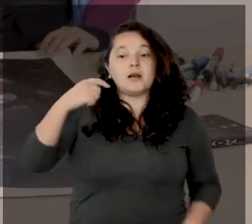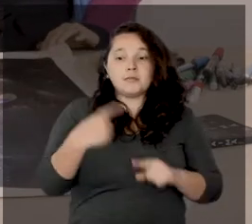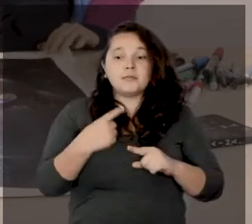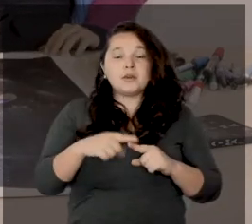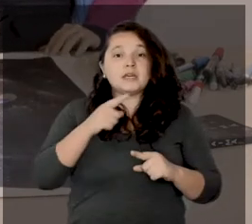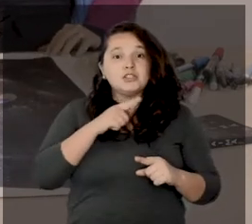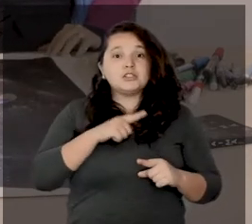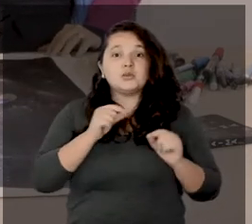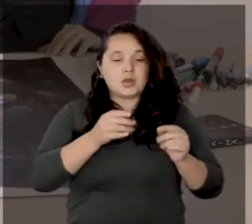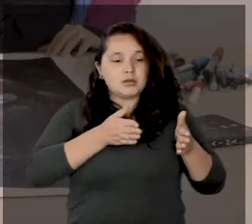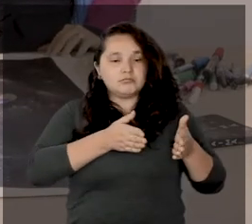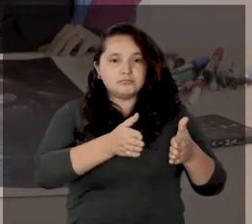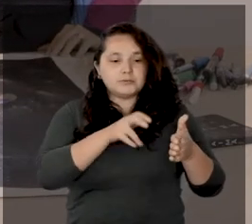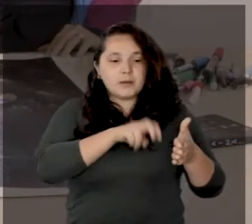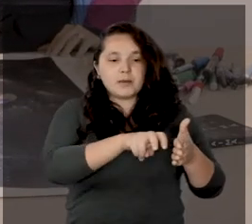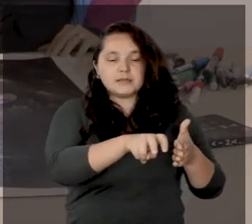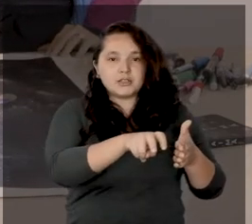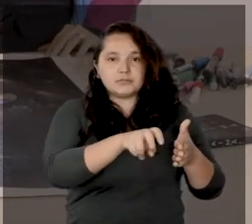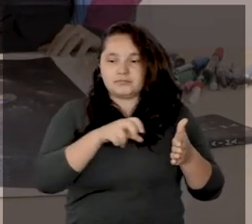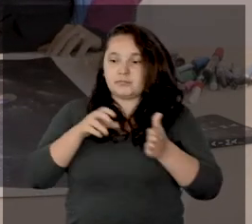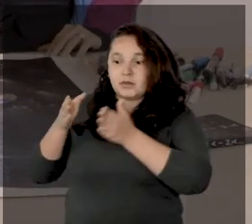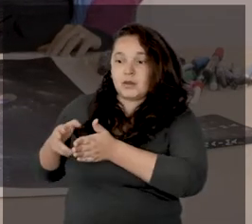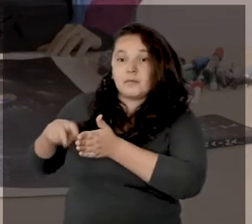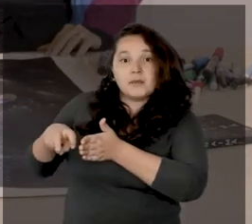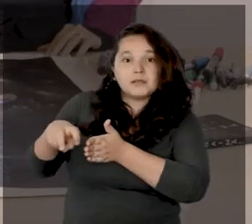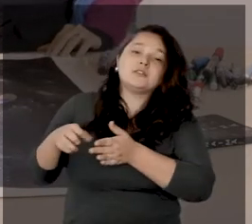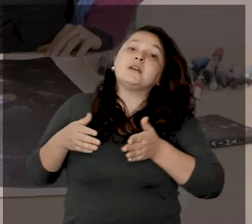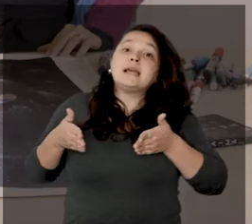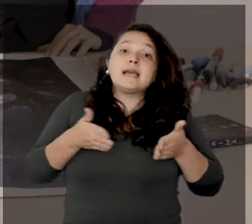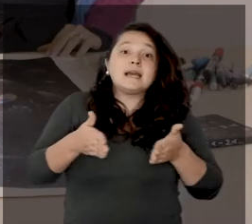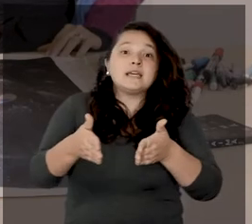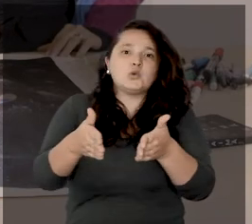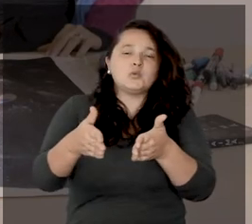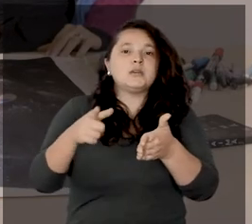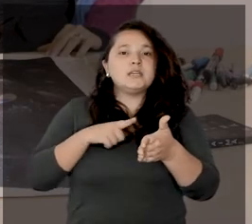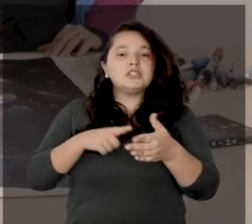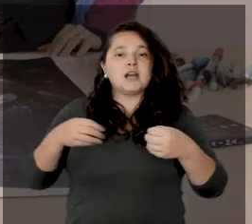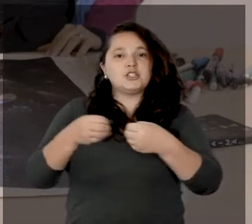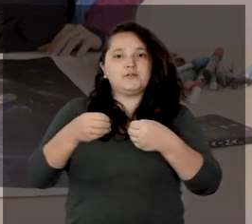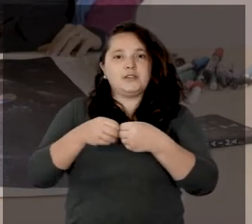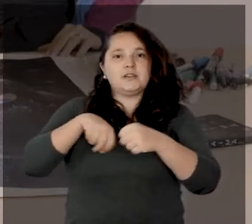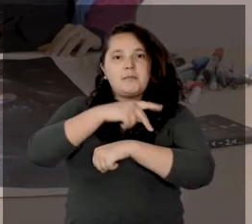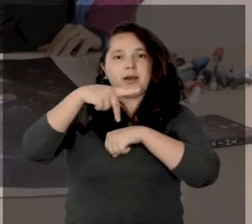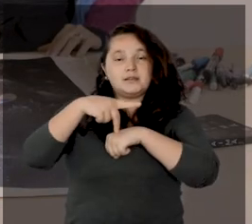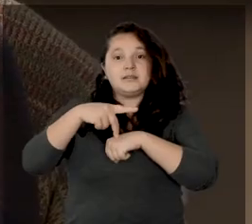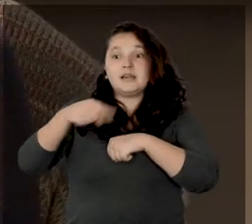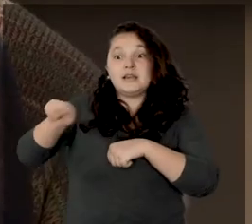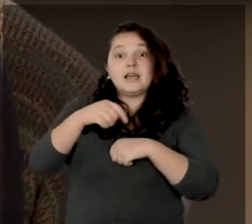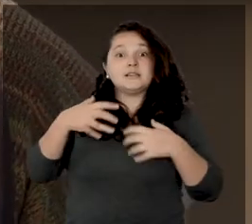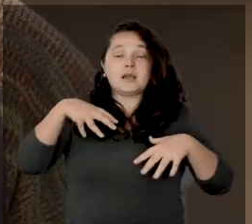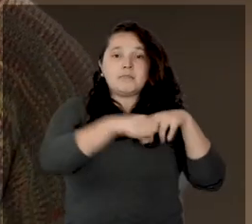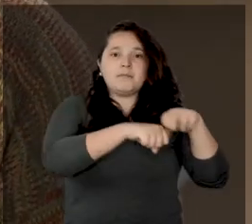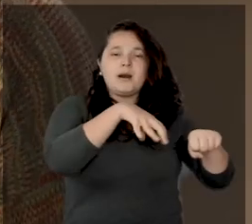país, então esse território todo eles estavam querendo tomar. Então eles construíram um portão, uma muralha enorme